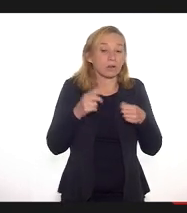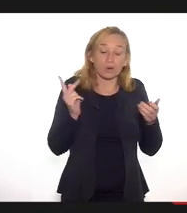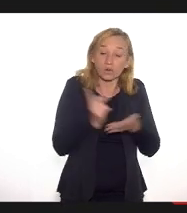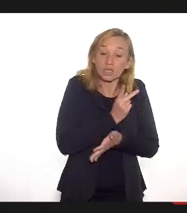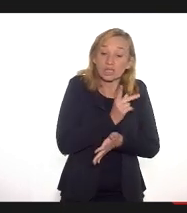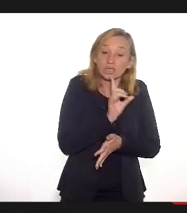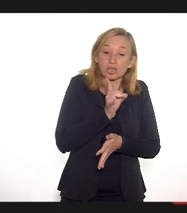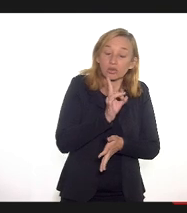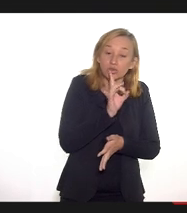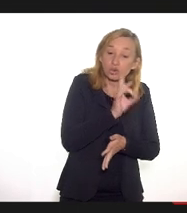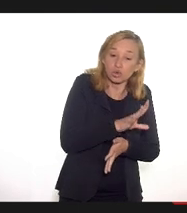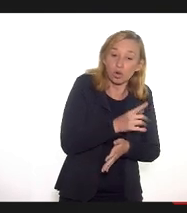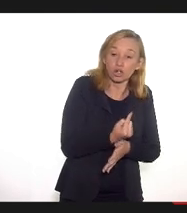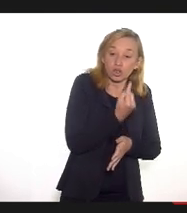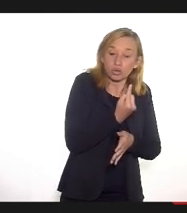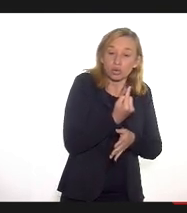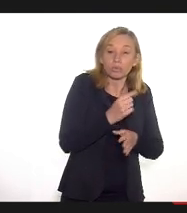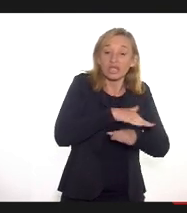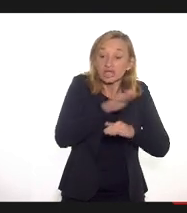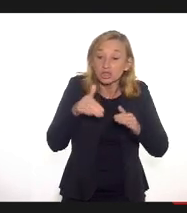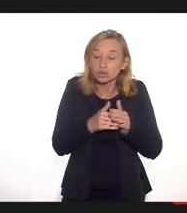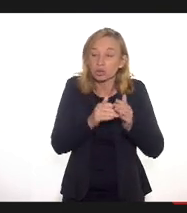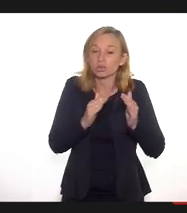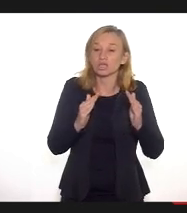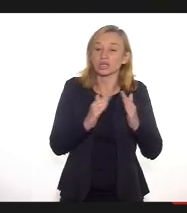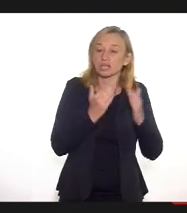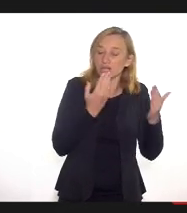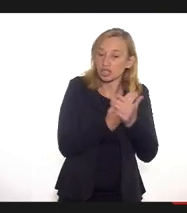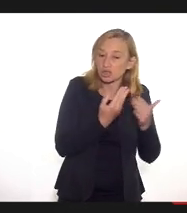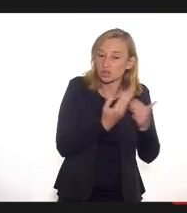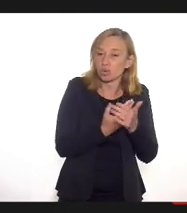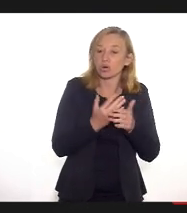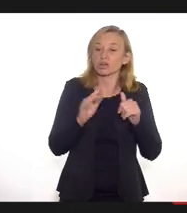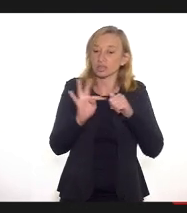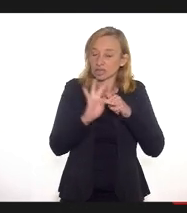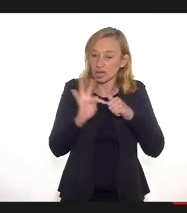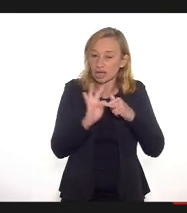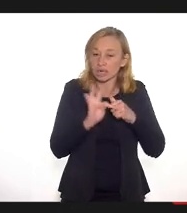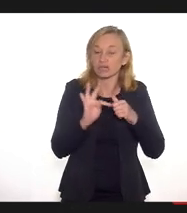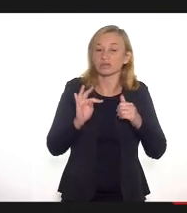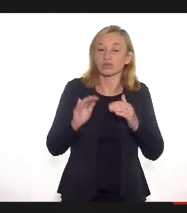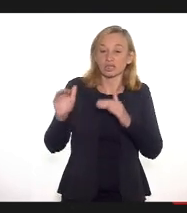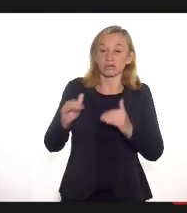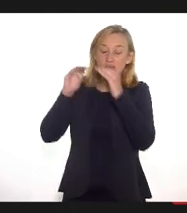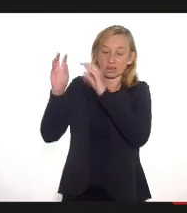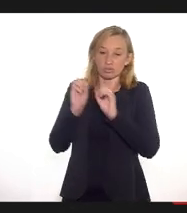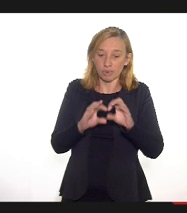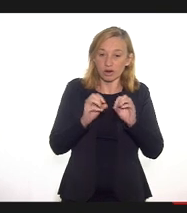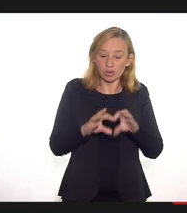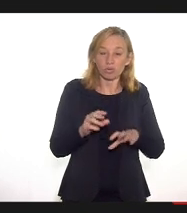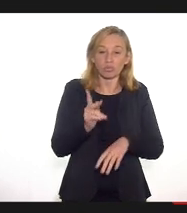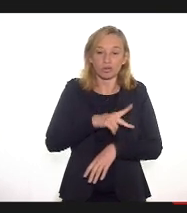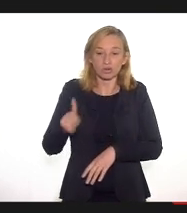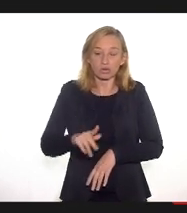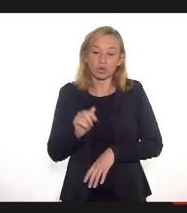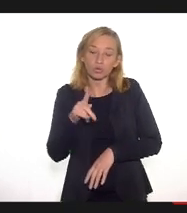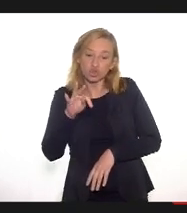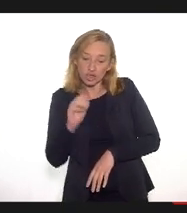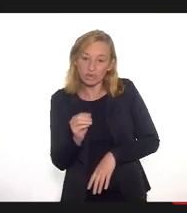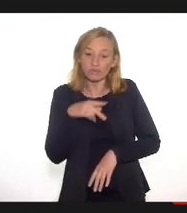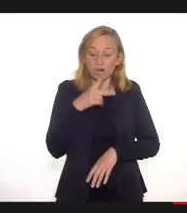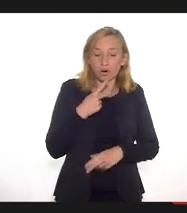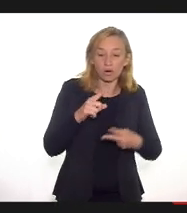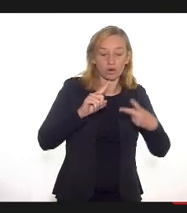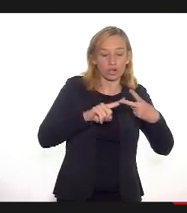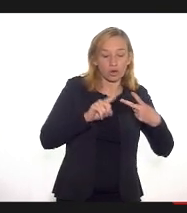só no ISERJ, mas como em todas as unidades, vide até o relato de furtos aí colocado pelo professor Gustavo. Os outros 2 pontos que